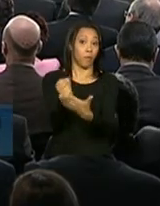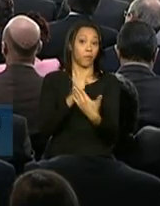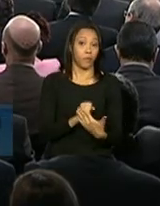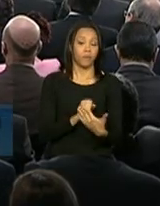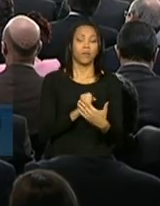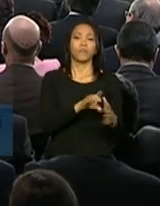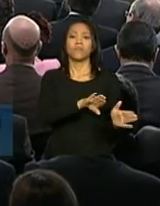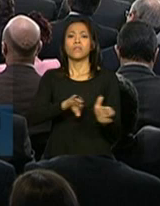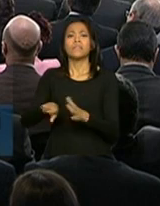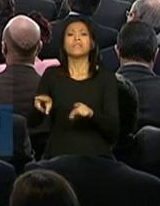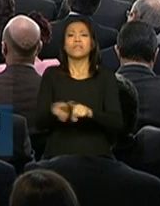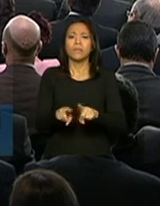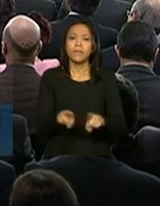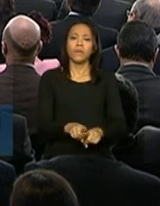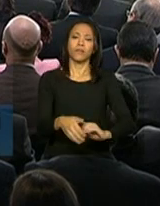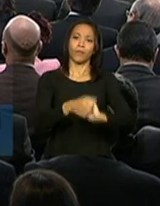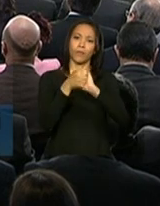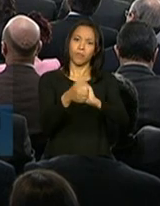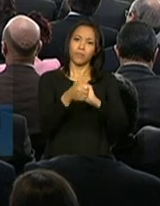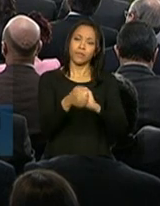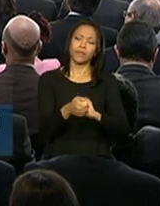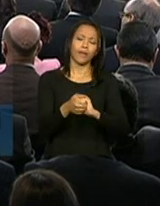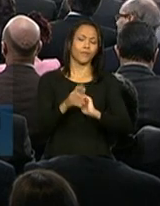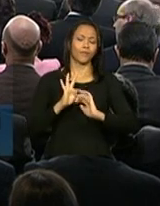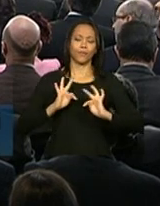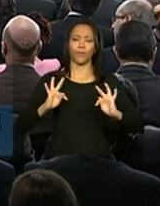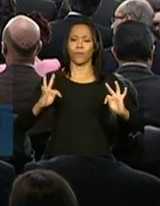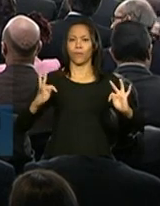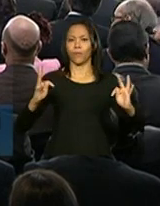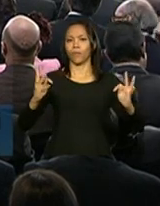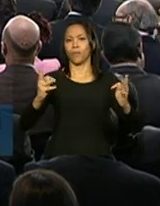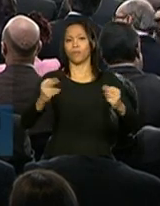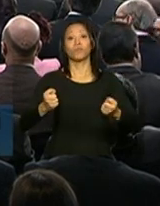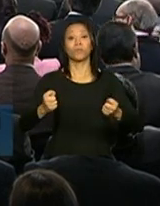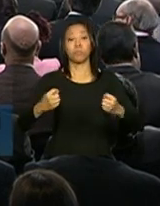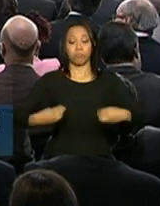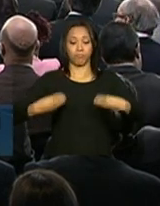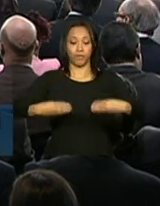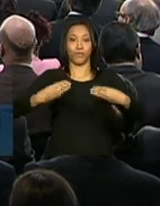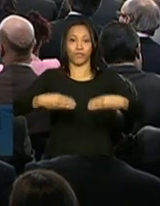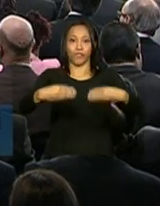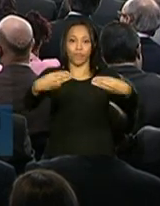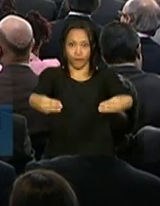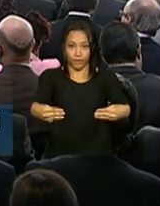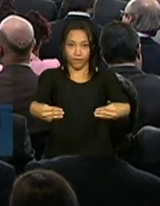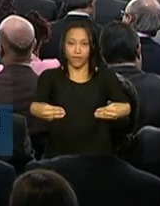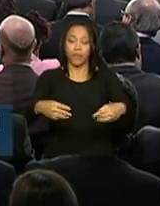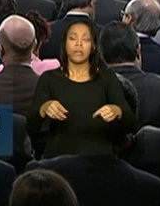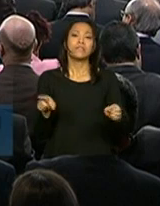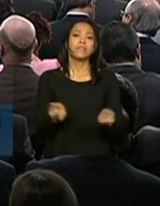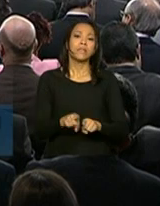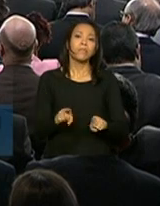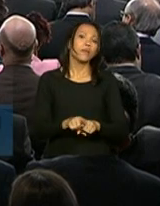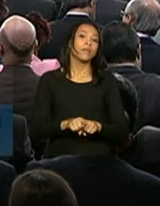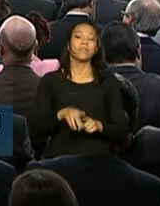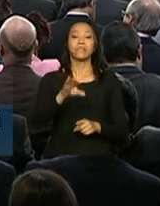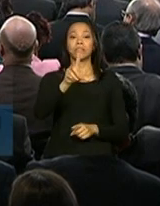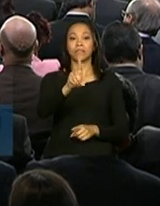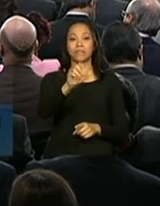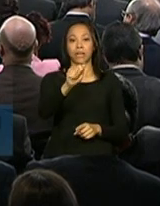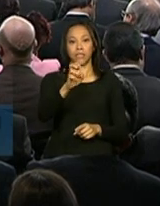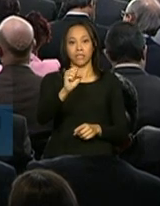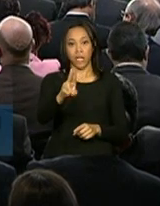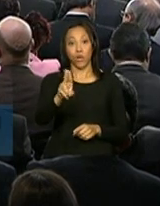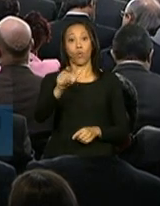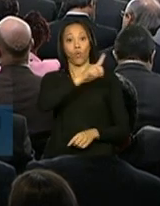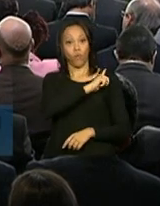Queria cumprimentar, em nome deles, todo o Ministério. Dirigi um cumprimento ao Tadeu Filippelli, governador